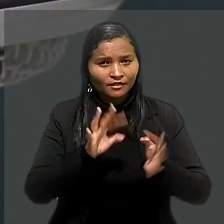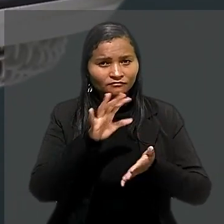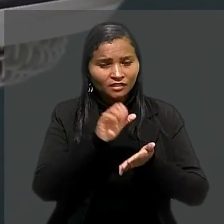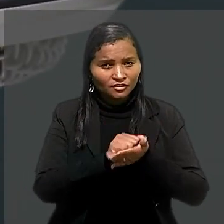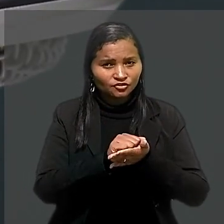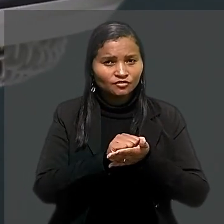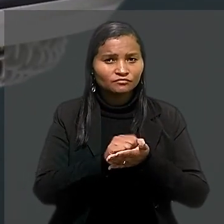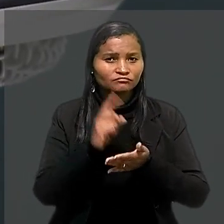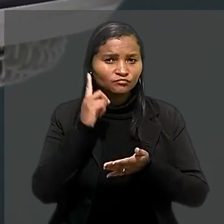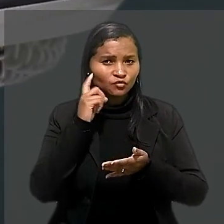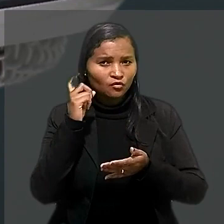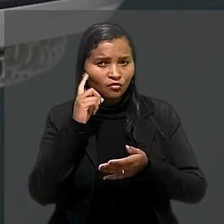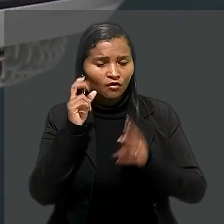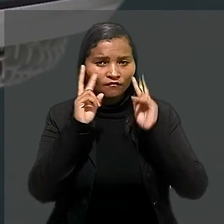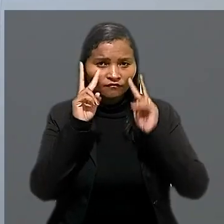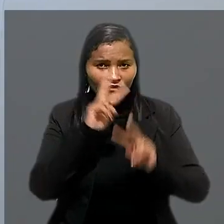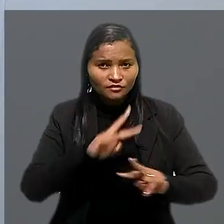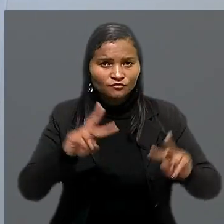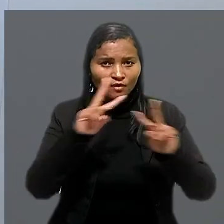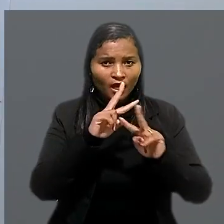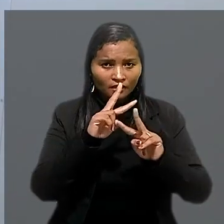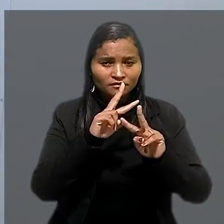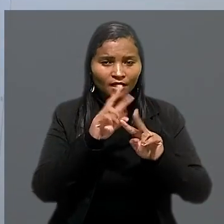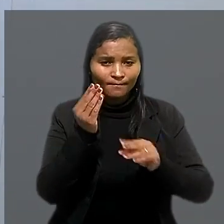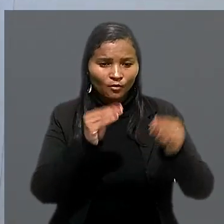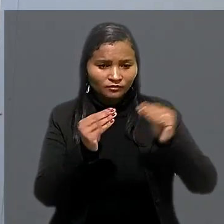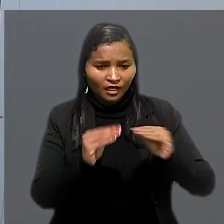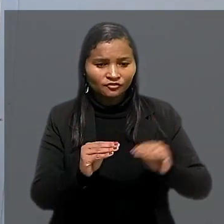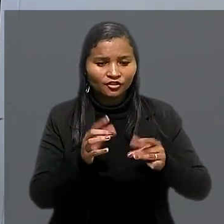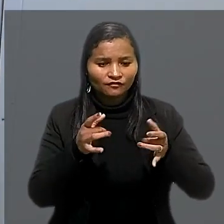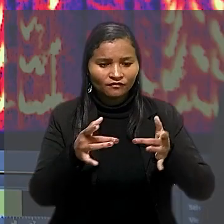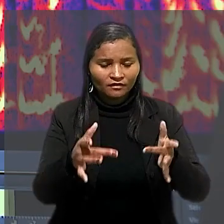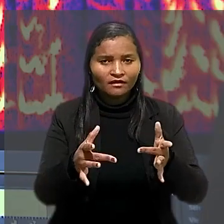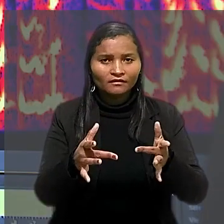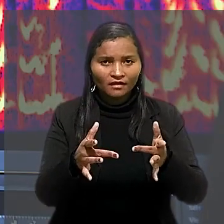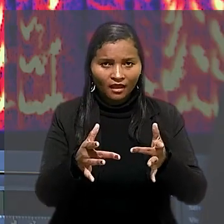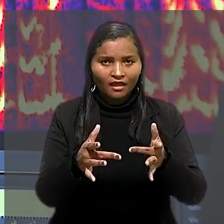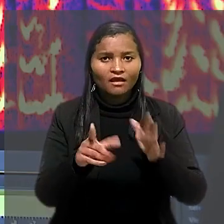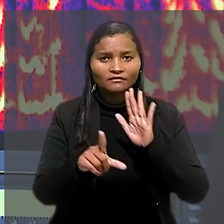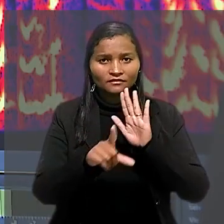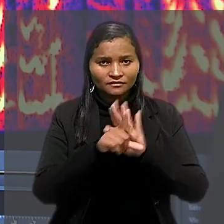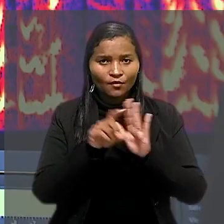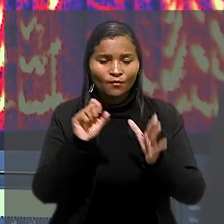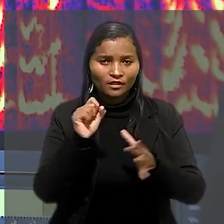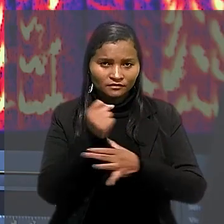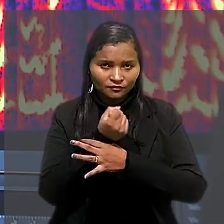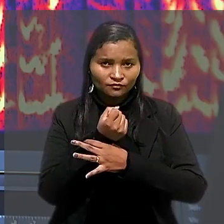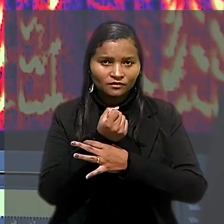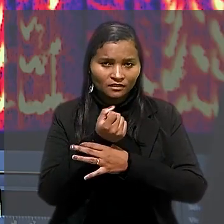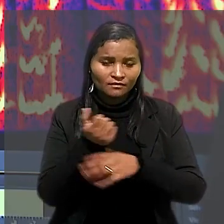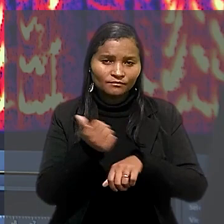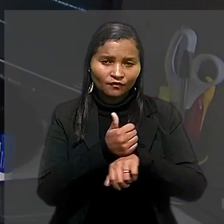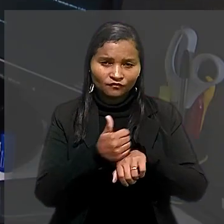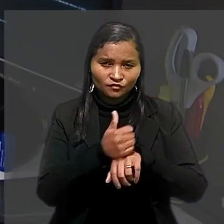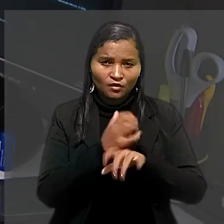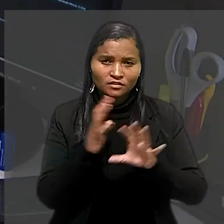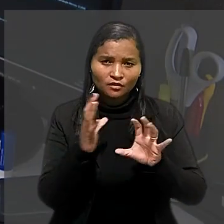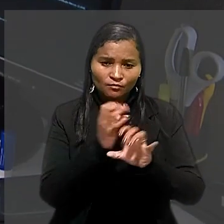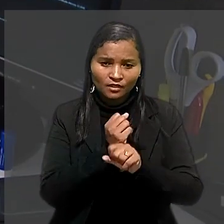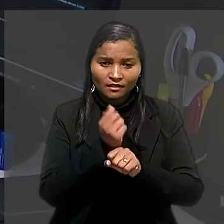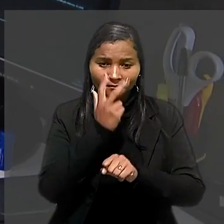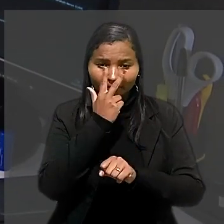e registros sonoros e visuais, montagem e arquivamento. A legislação assegura, no caso de exercício de